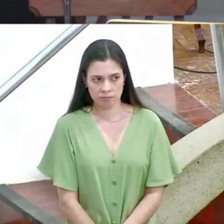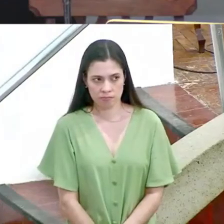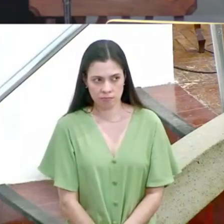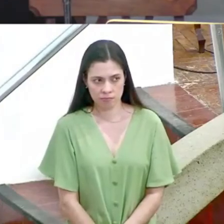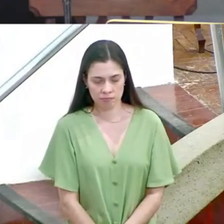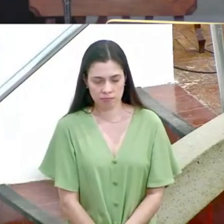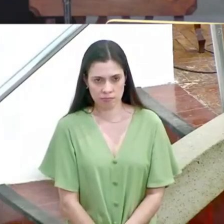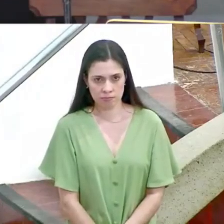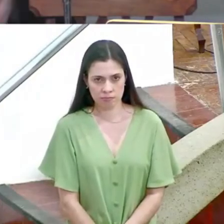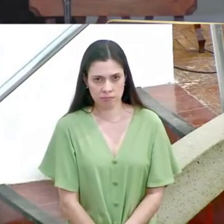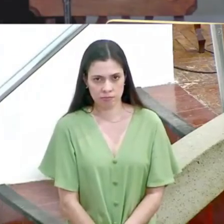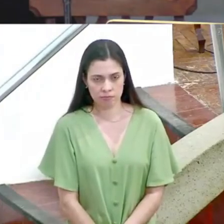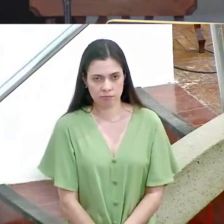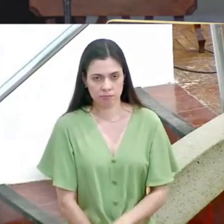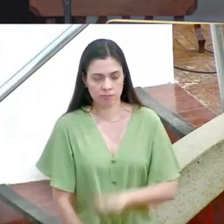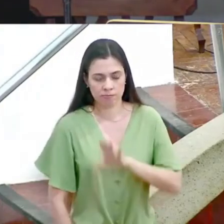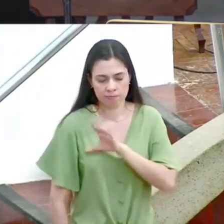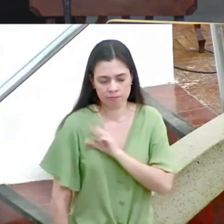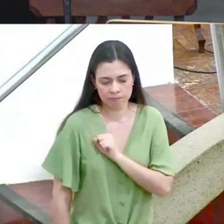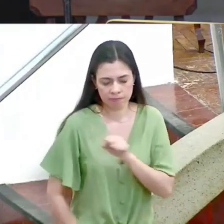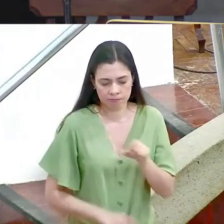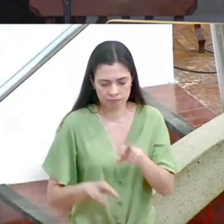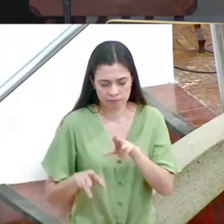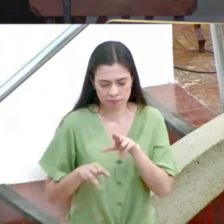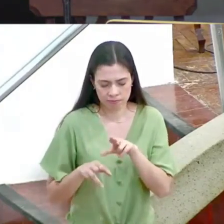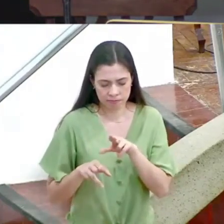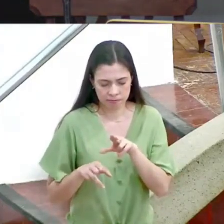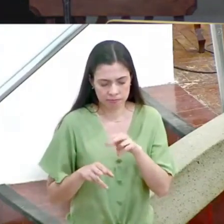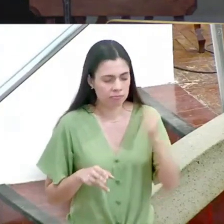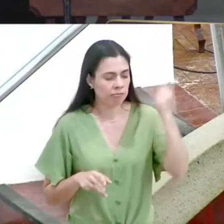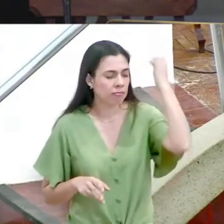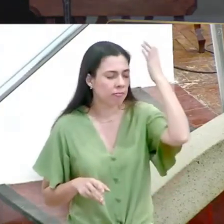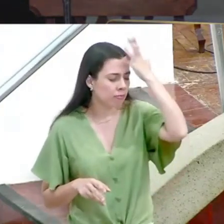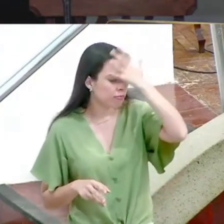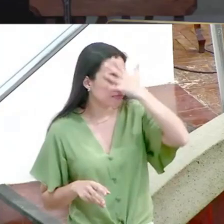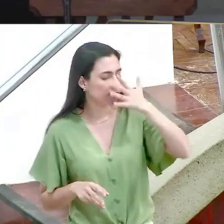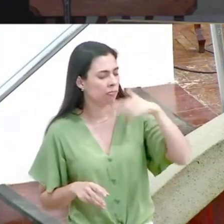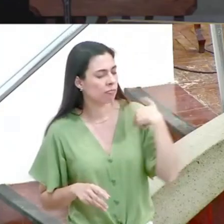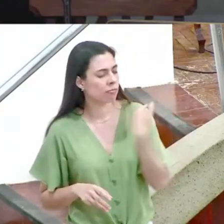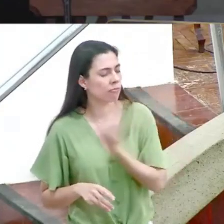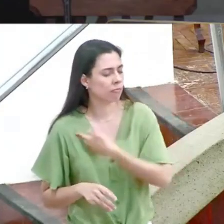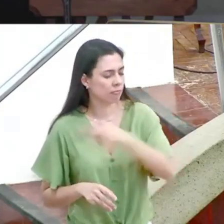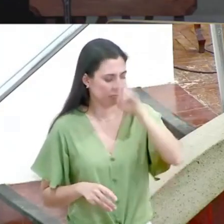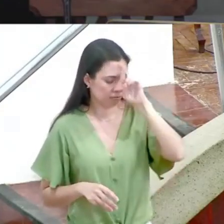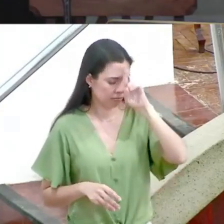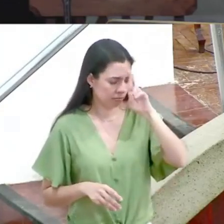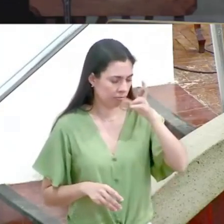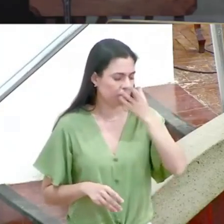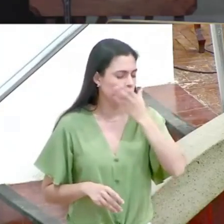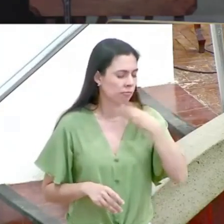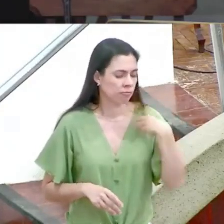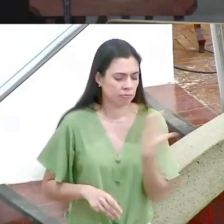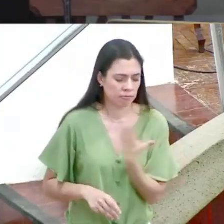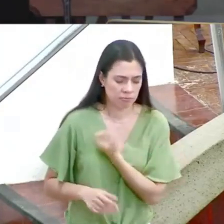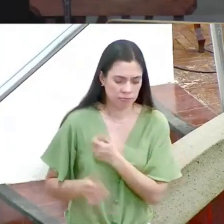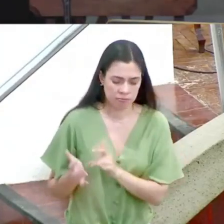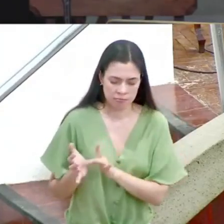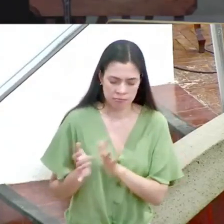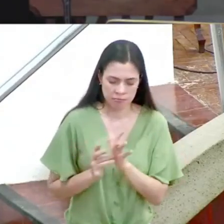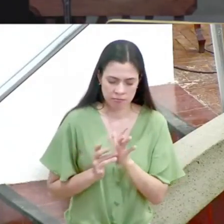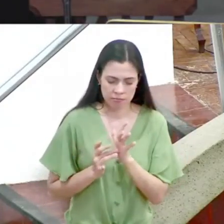bênção agora amados irmãos Que a graça do nosso Senhor e salvador Jesus